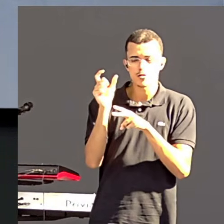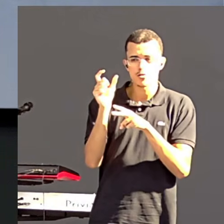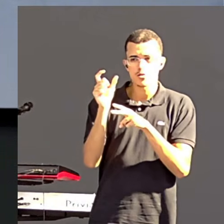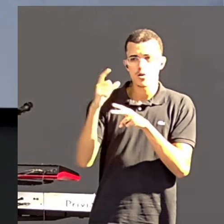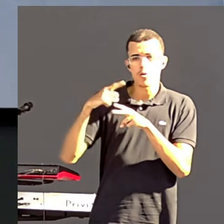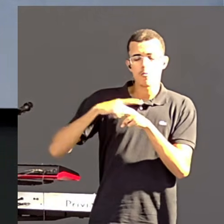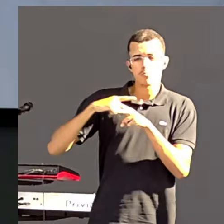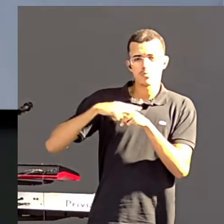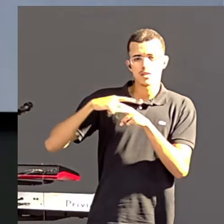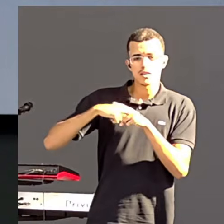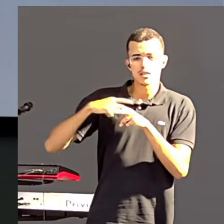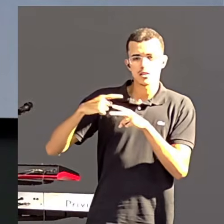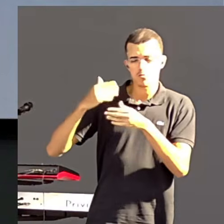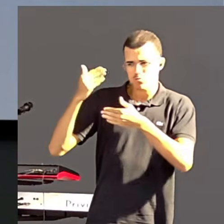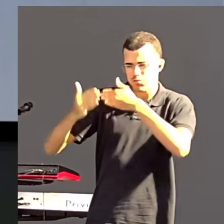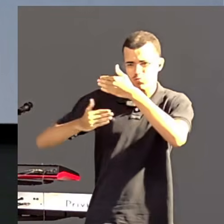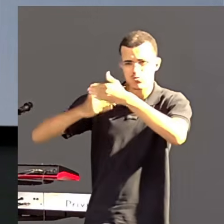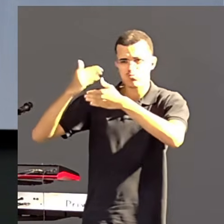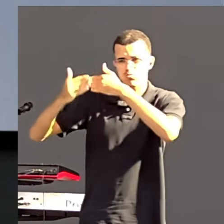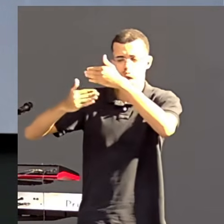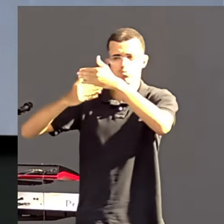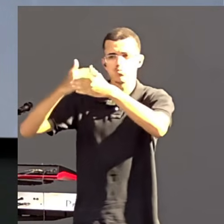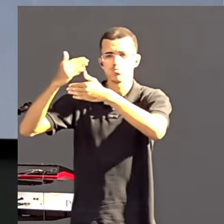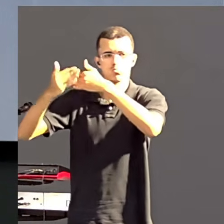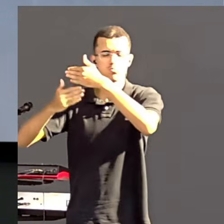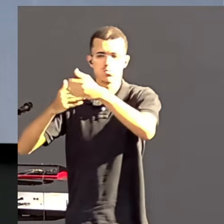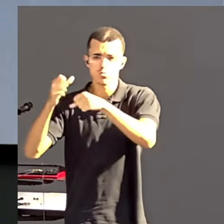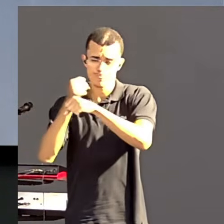porque tem muita estrada para a gente caminhar esse ano.